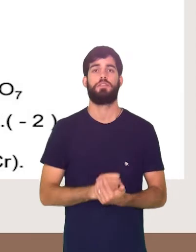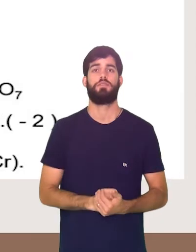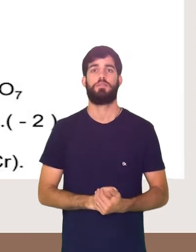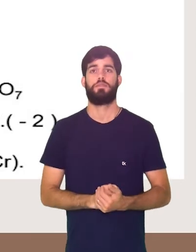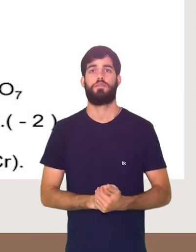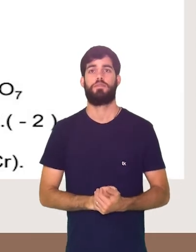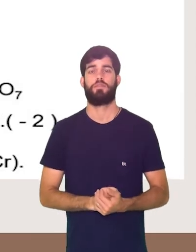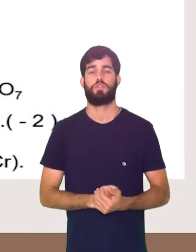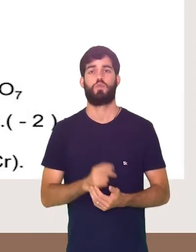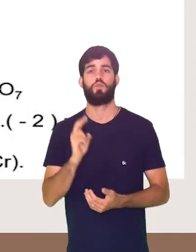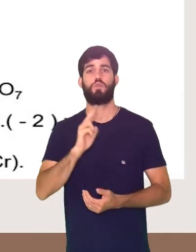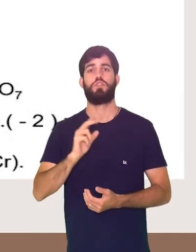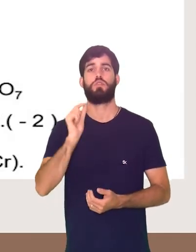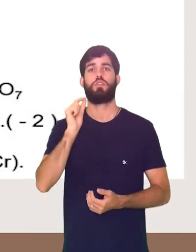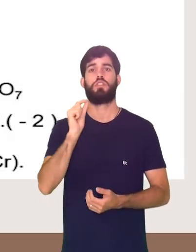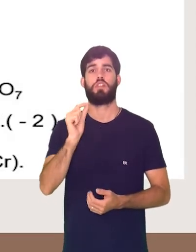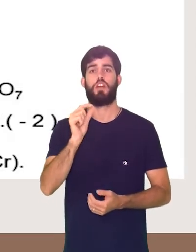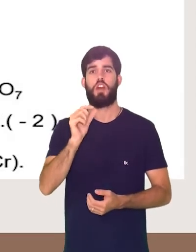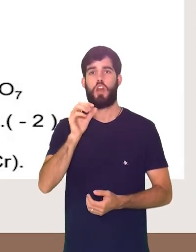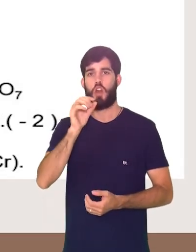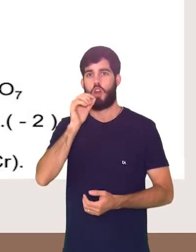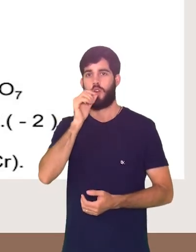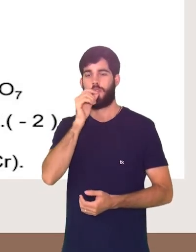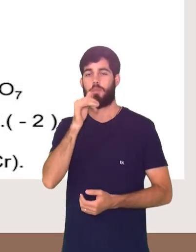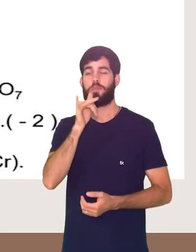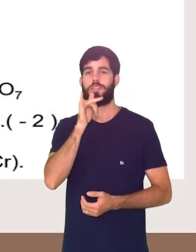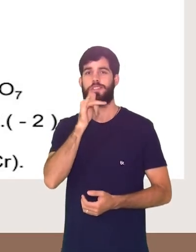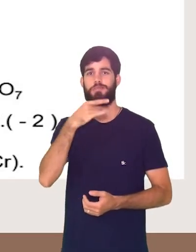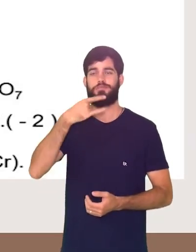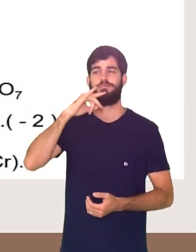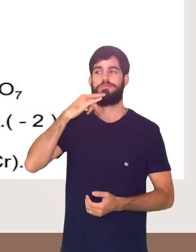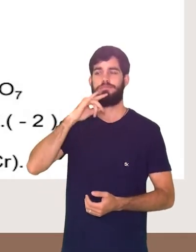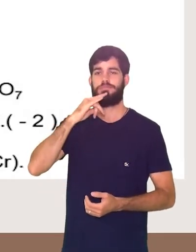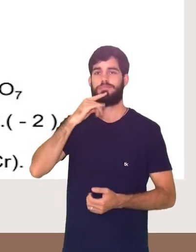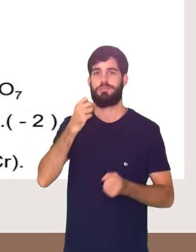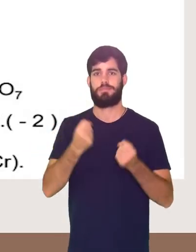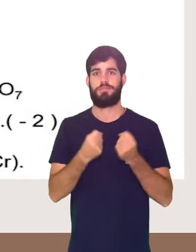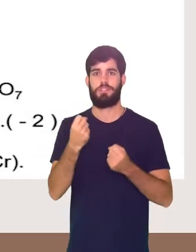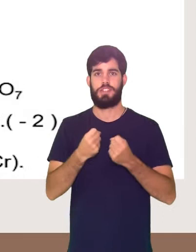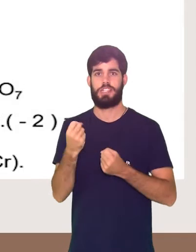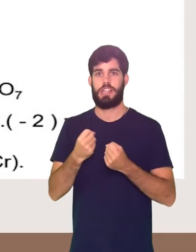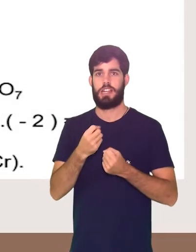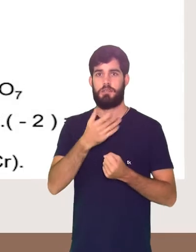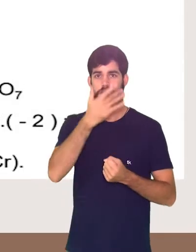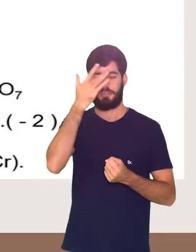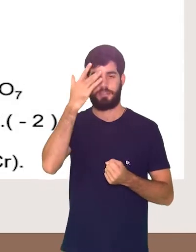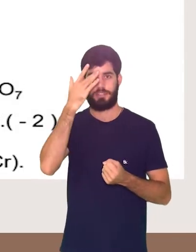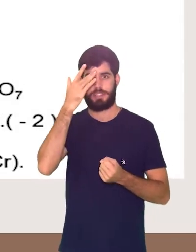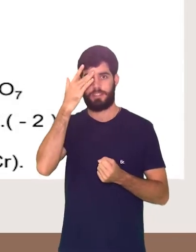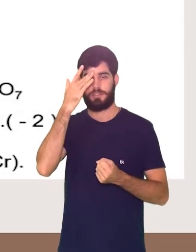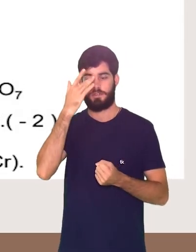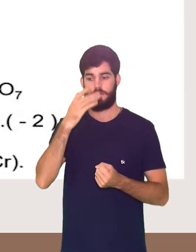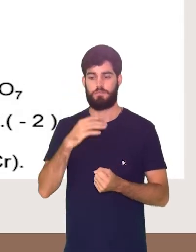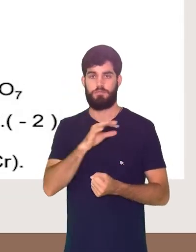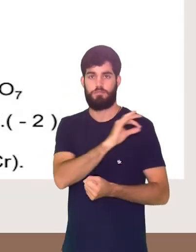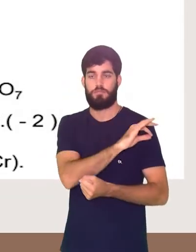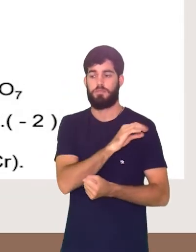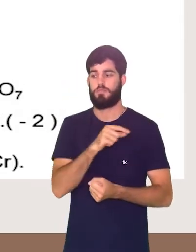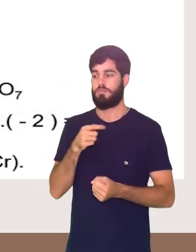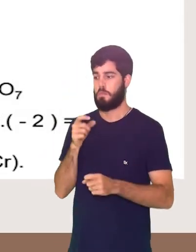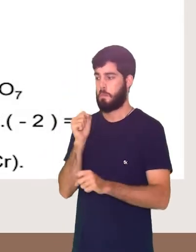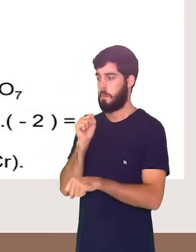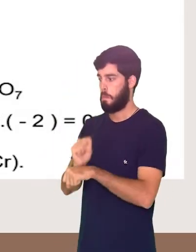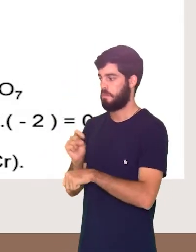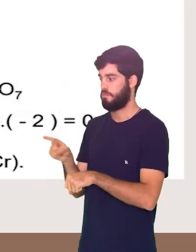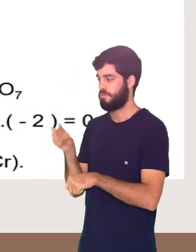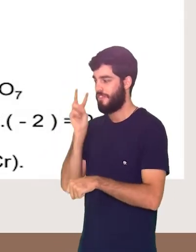no bafômetro. É a mudança de cor de laranja para verde que indica se o indivíduo está